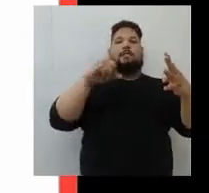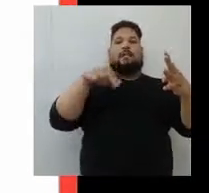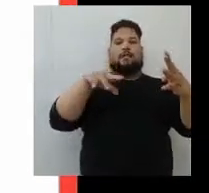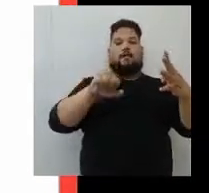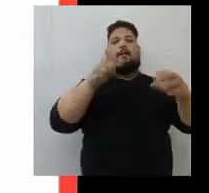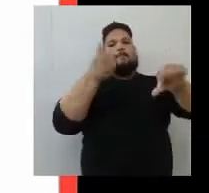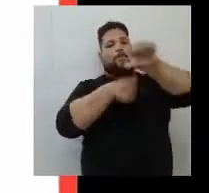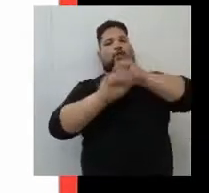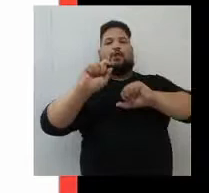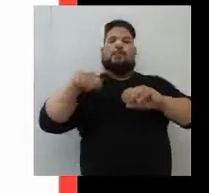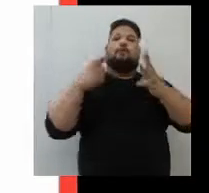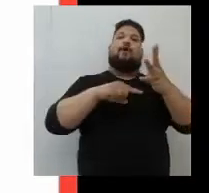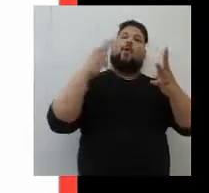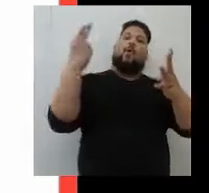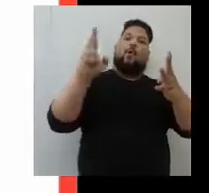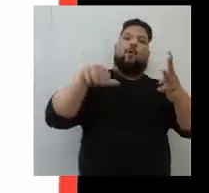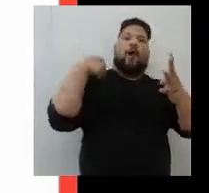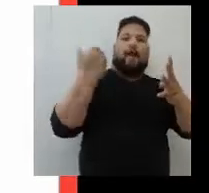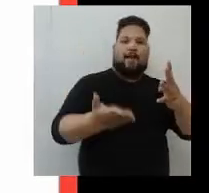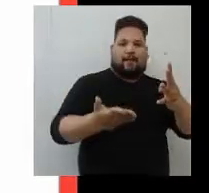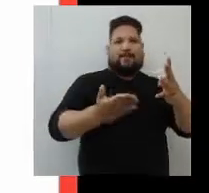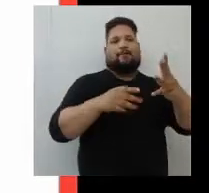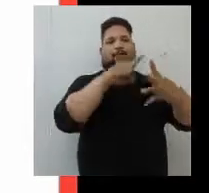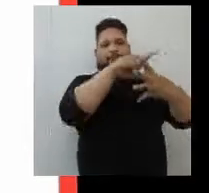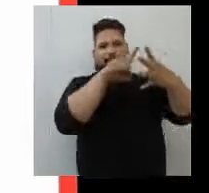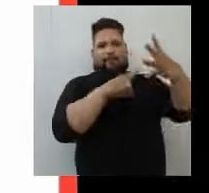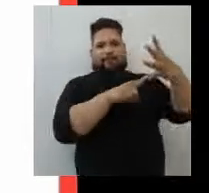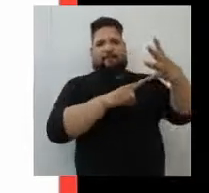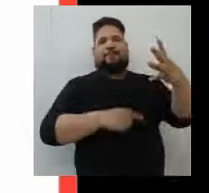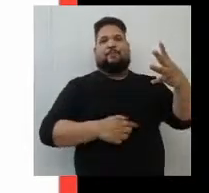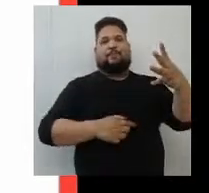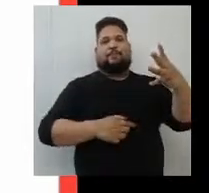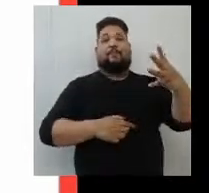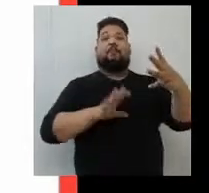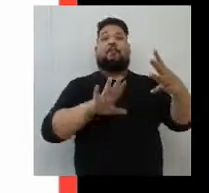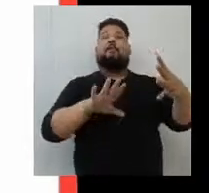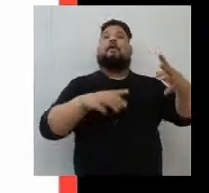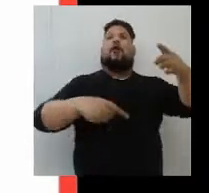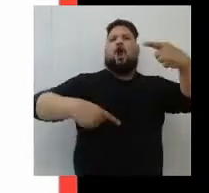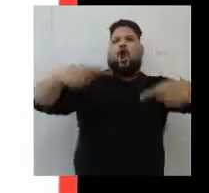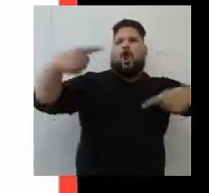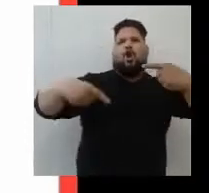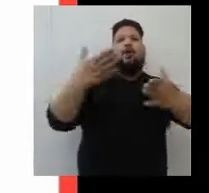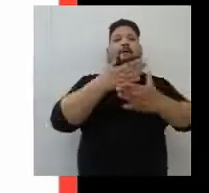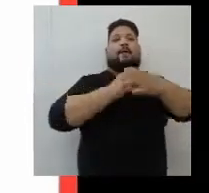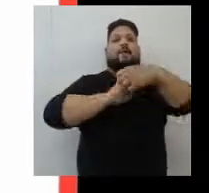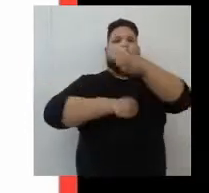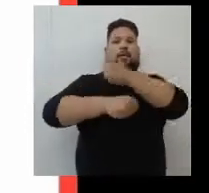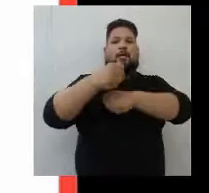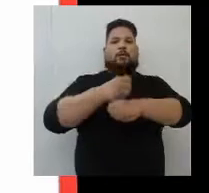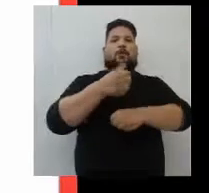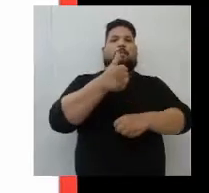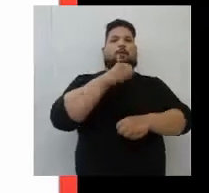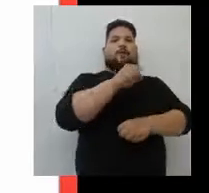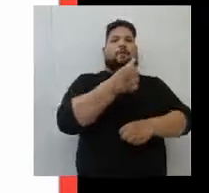Uruguai, e Uruguai até os dias de hoje, quando o conflito começa em 1864 e se estende até